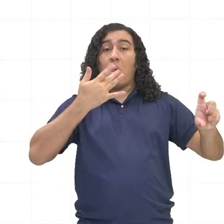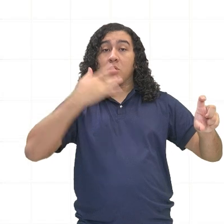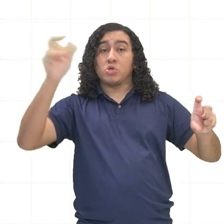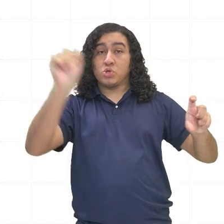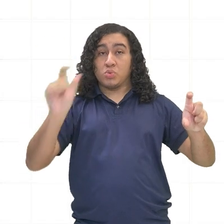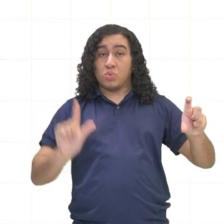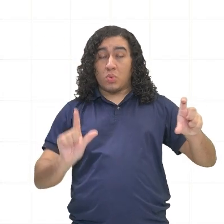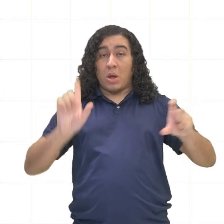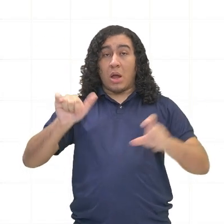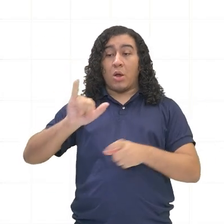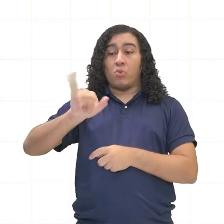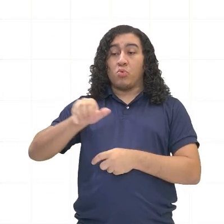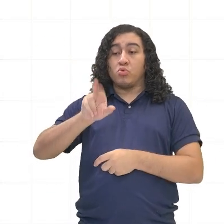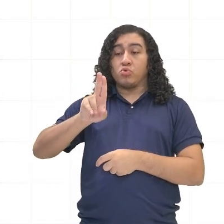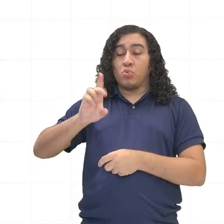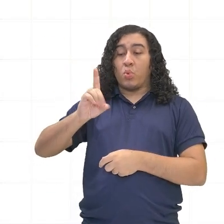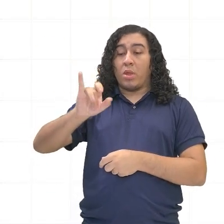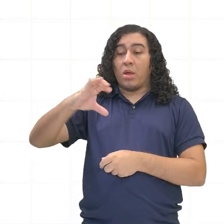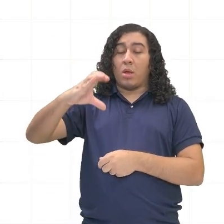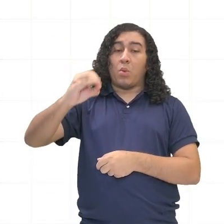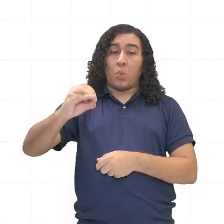calendário judaico, aqui em azul.